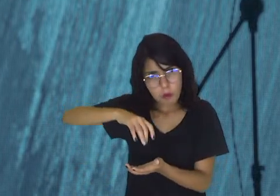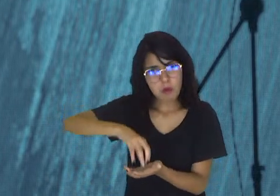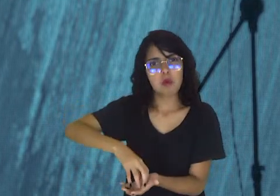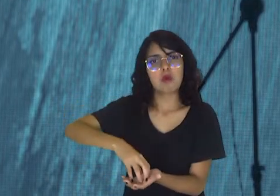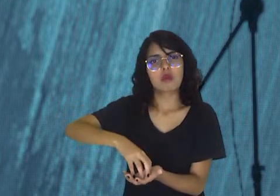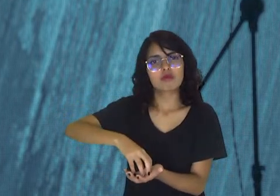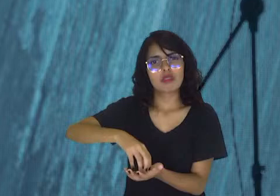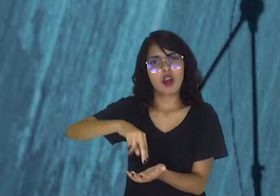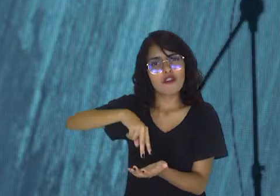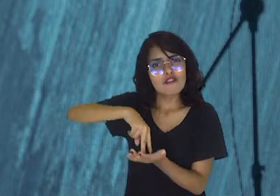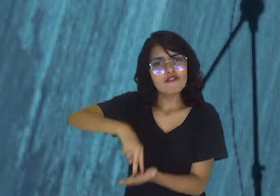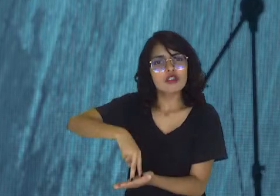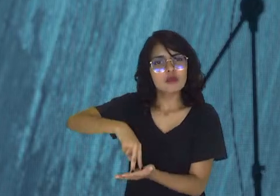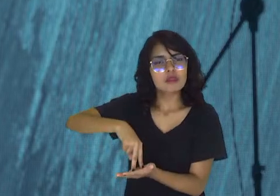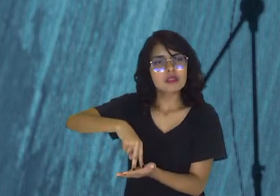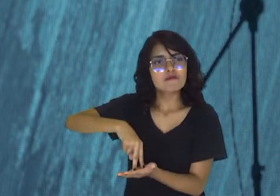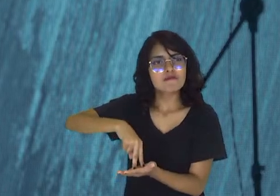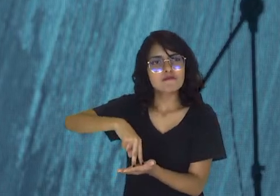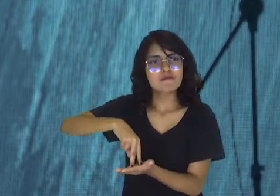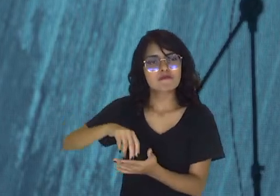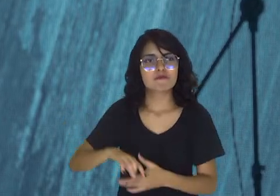e produzem